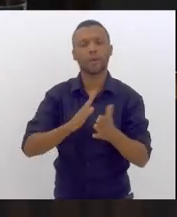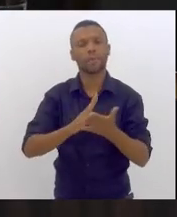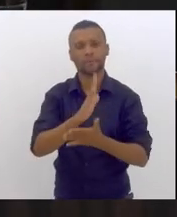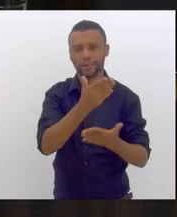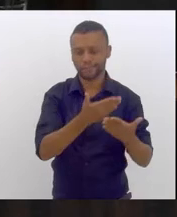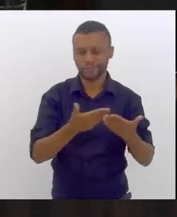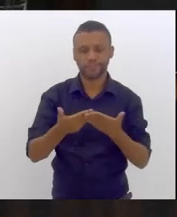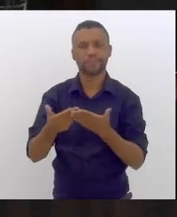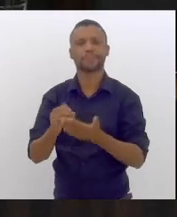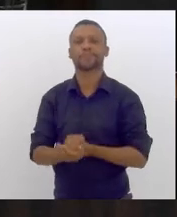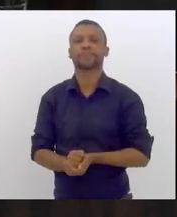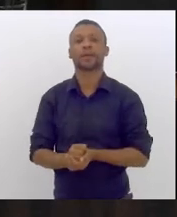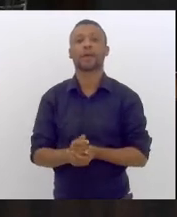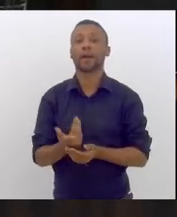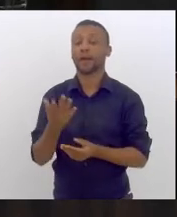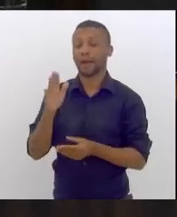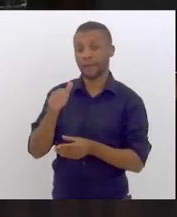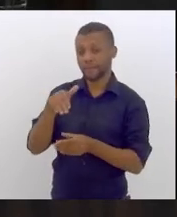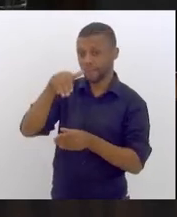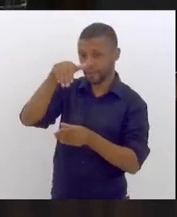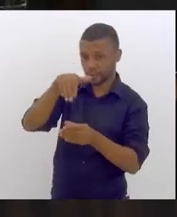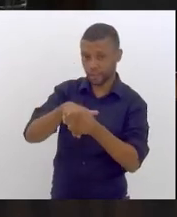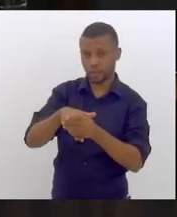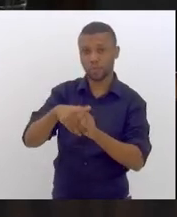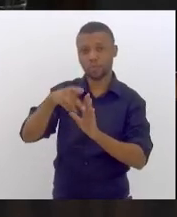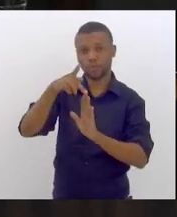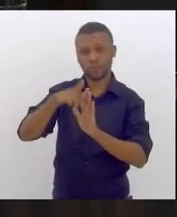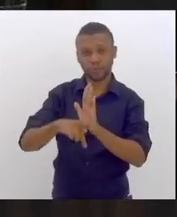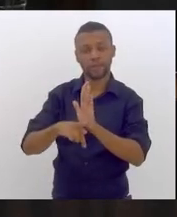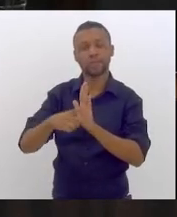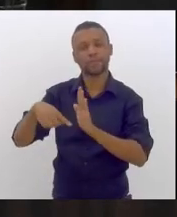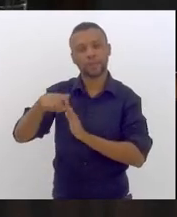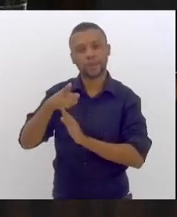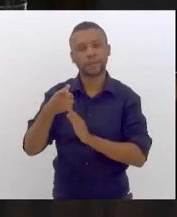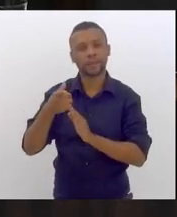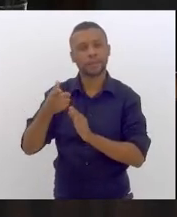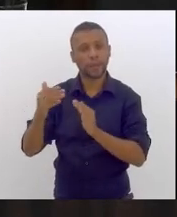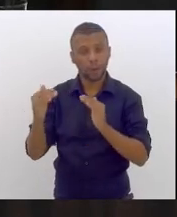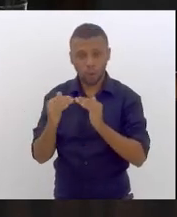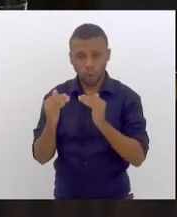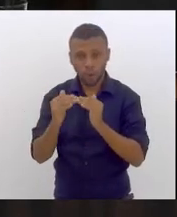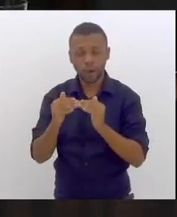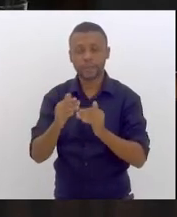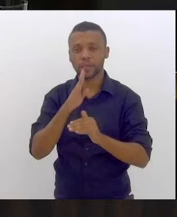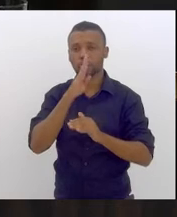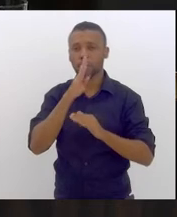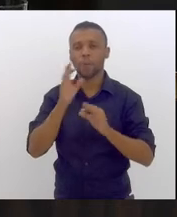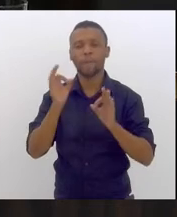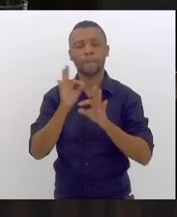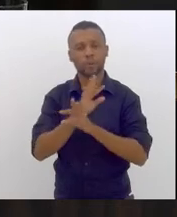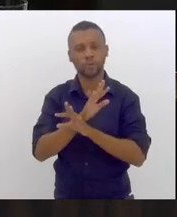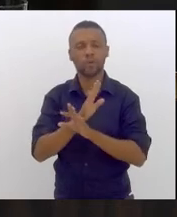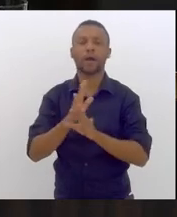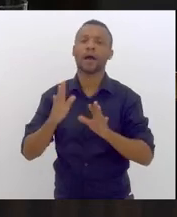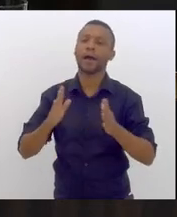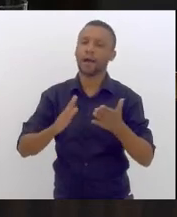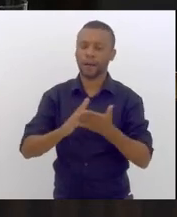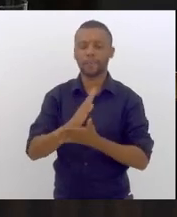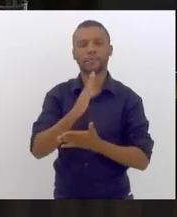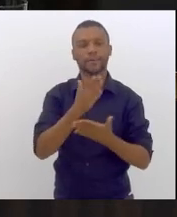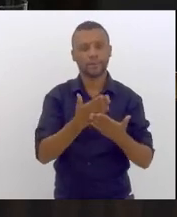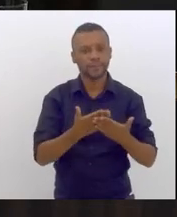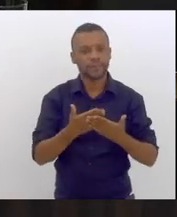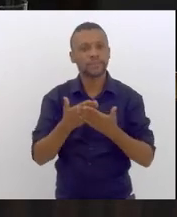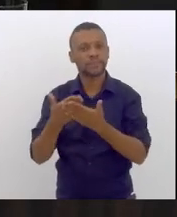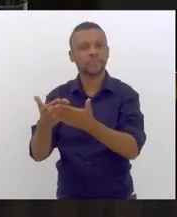Em votação, o projeto assim emendado. Os senhores que aprovam permaneçam como estão. Aprovado.